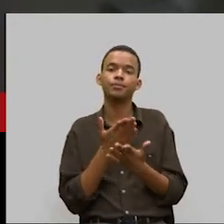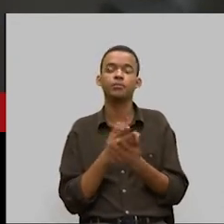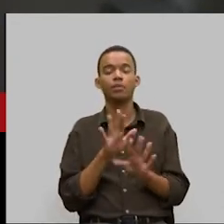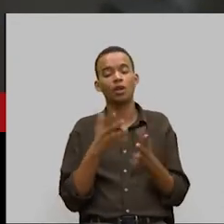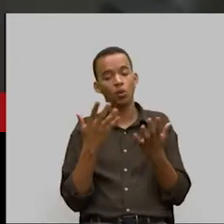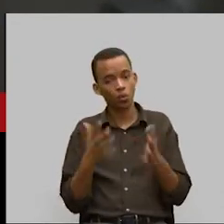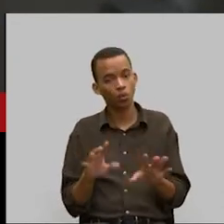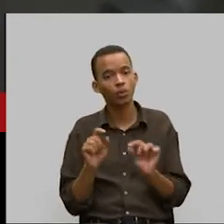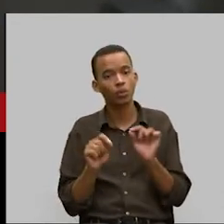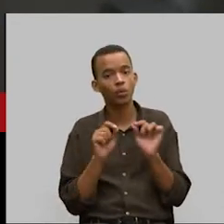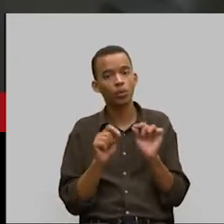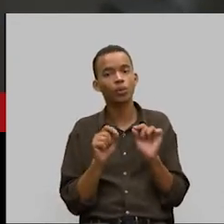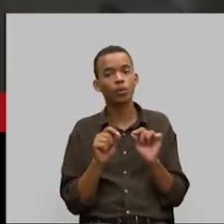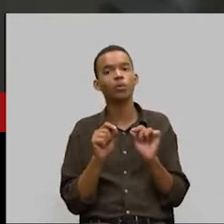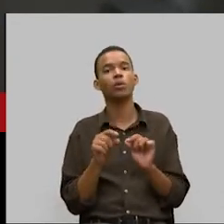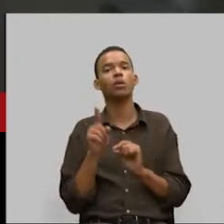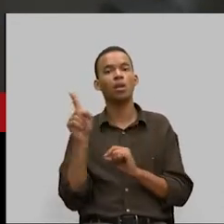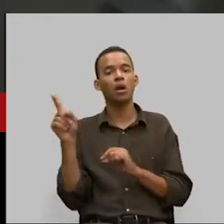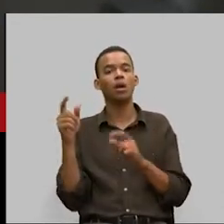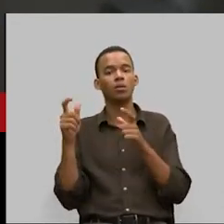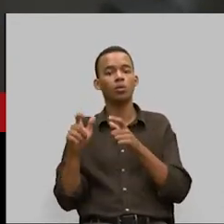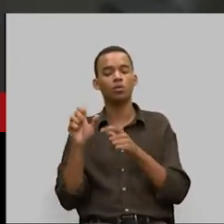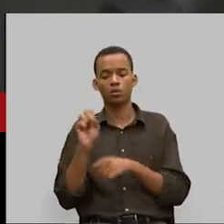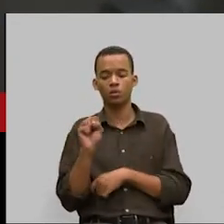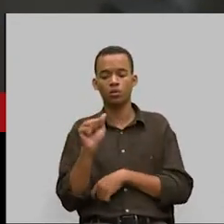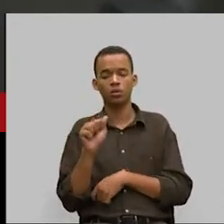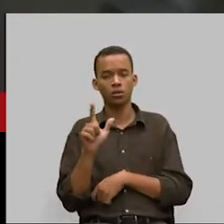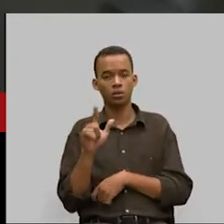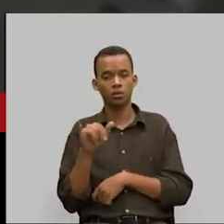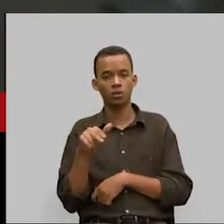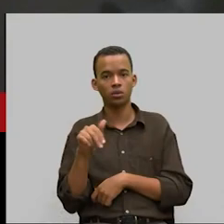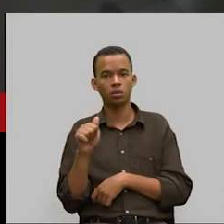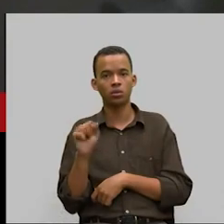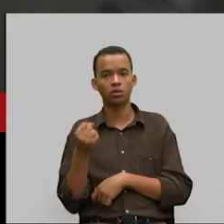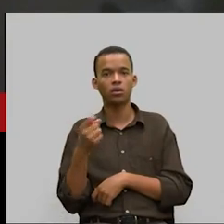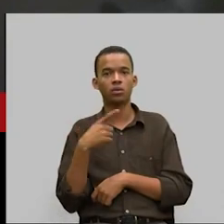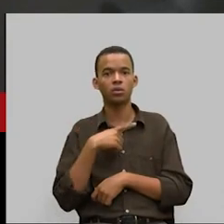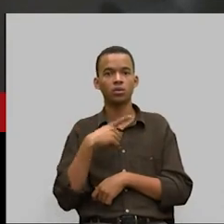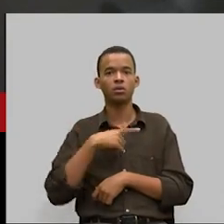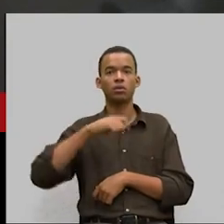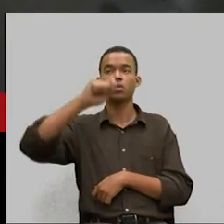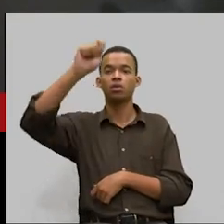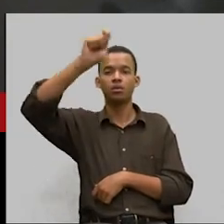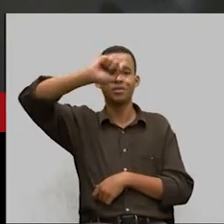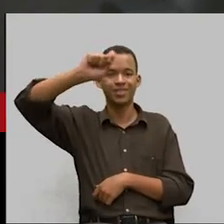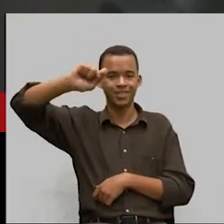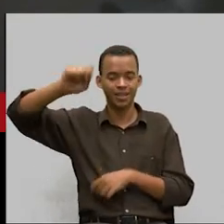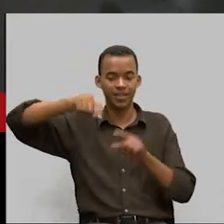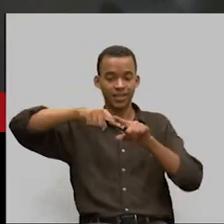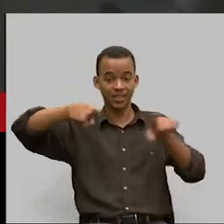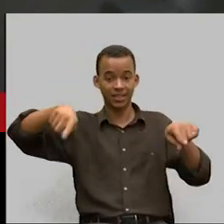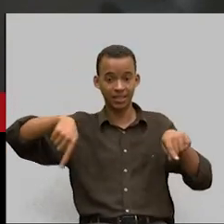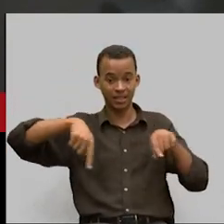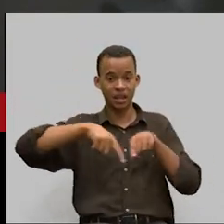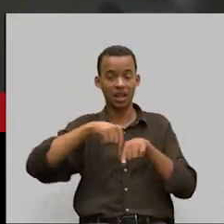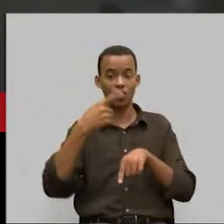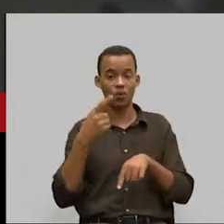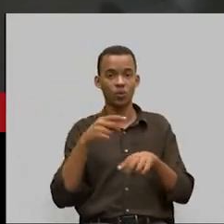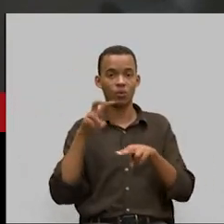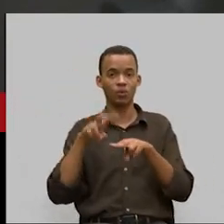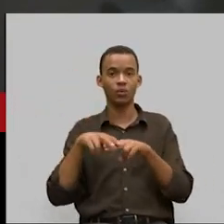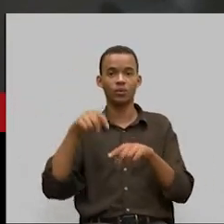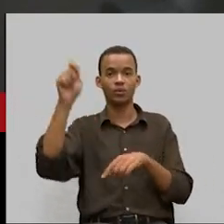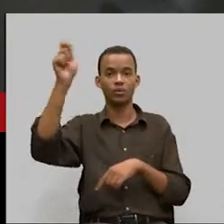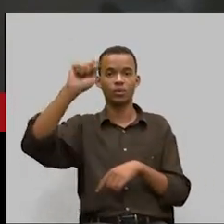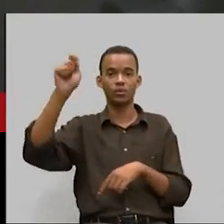eu vi muito lá em Salinas era uma sala de multisseriada a professora passava tudo na no quadro saí da sala para as